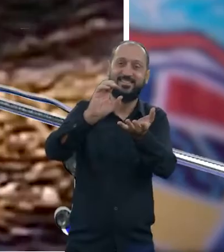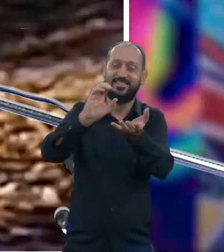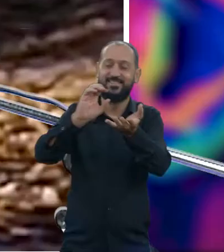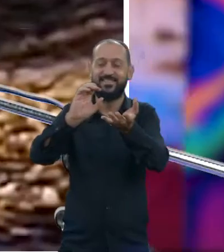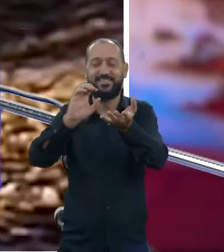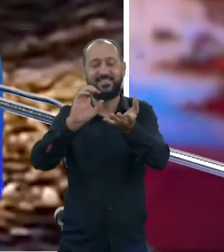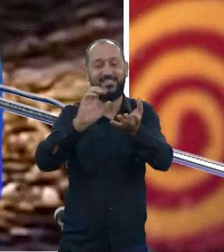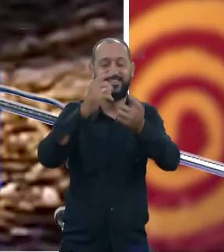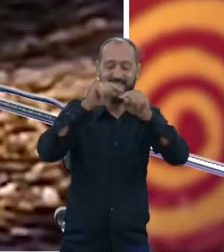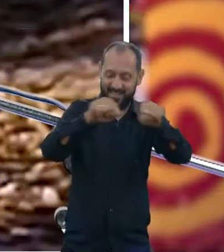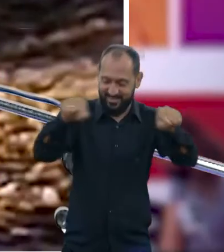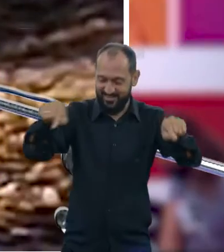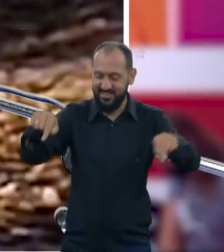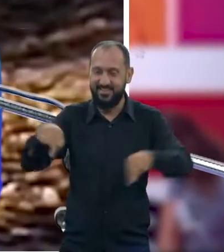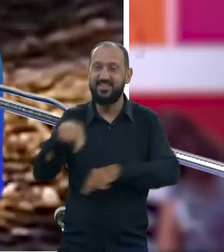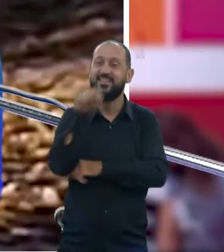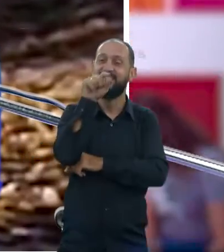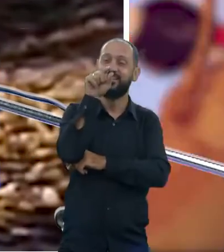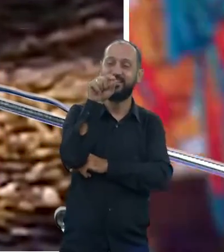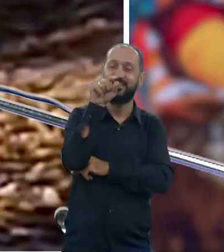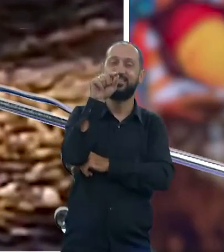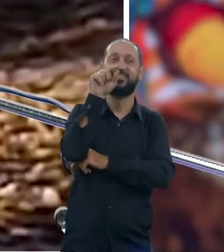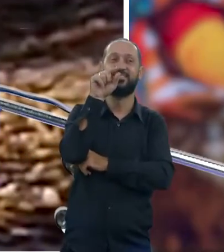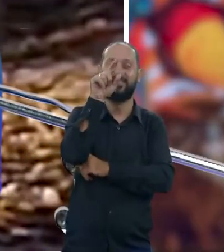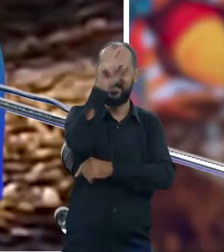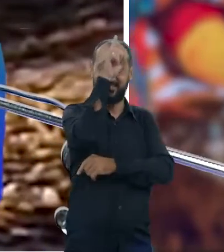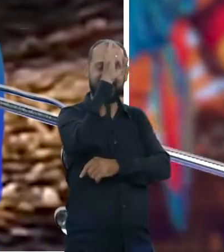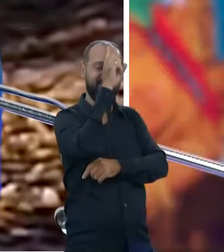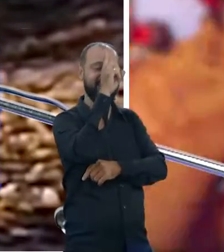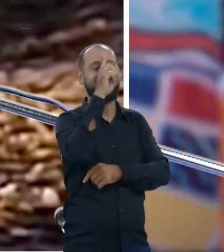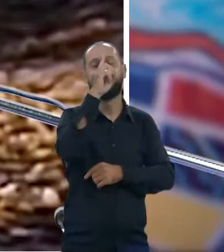Sítio do Pica-Pau Amarelo,